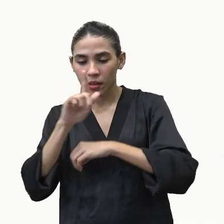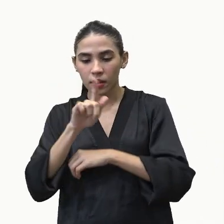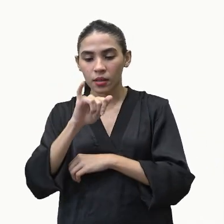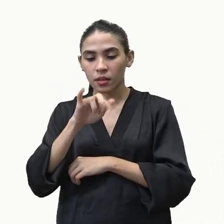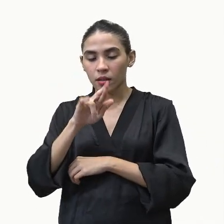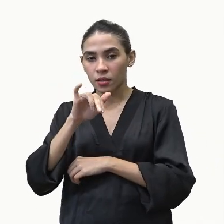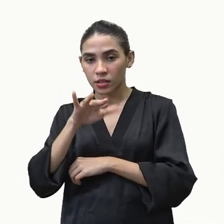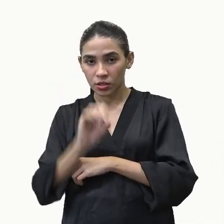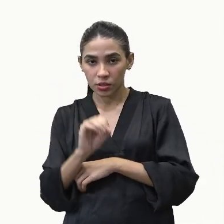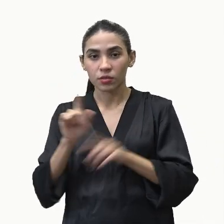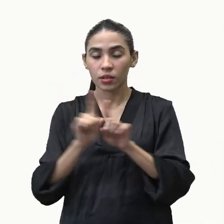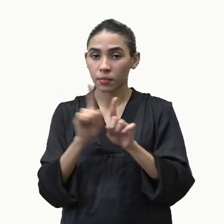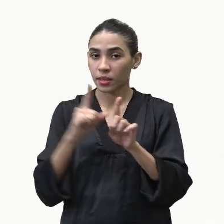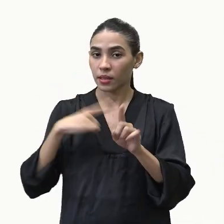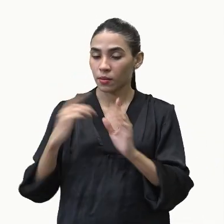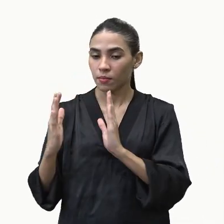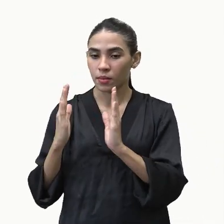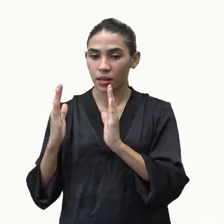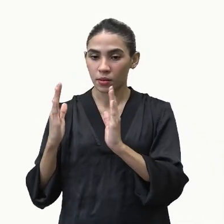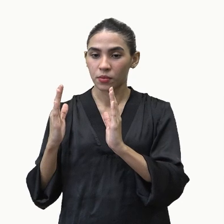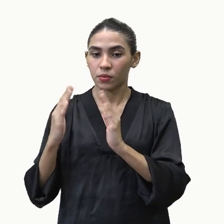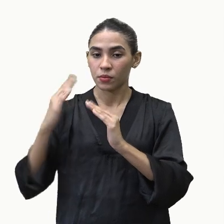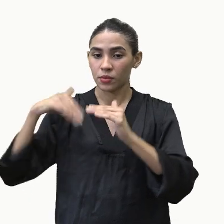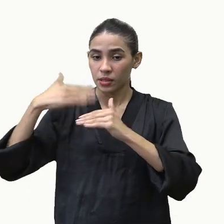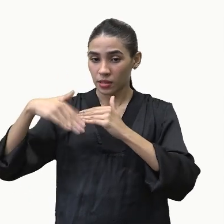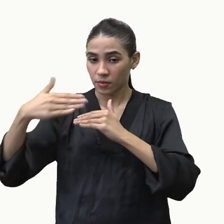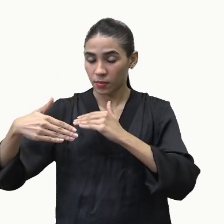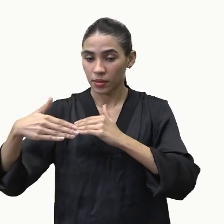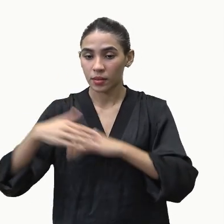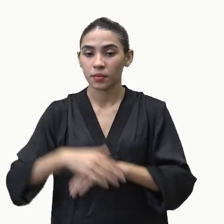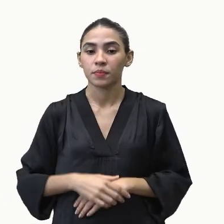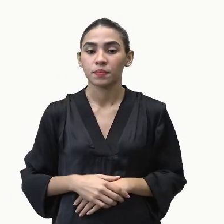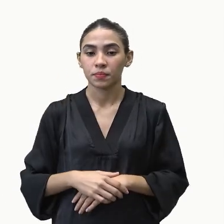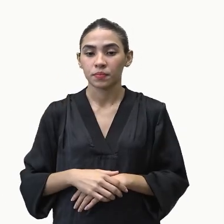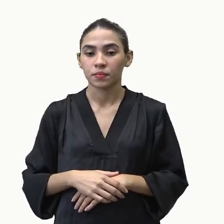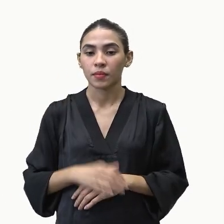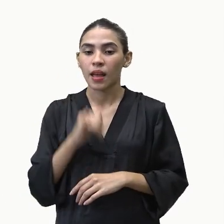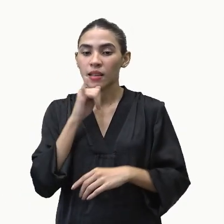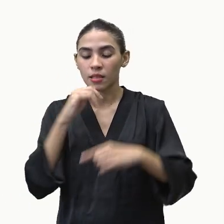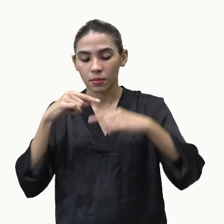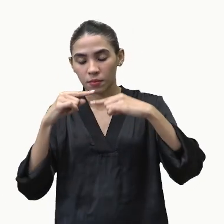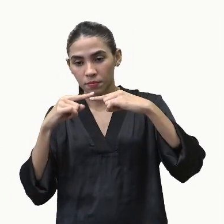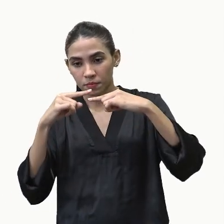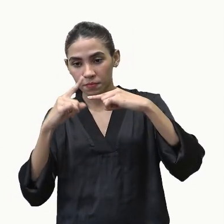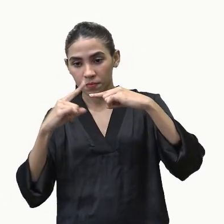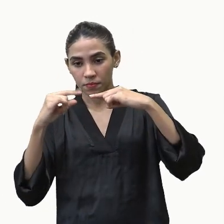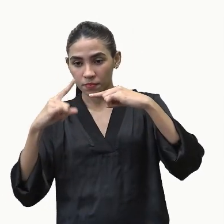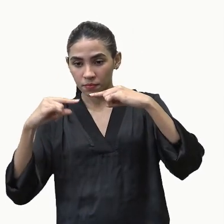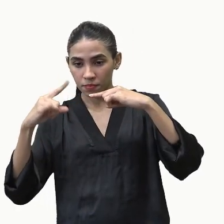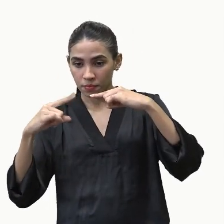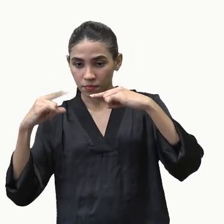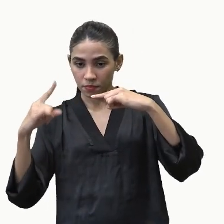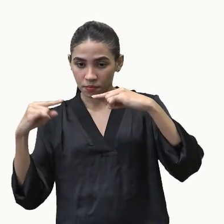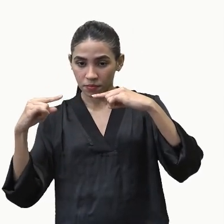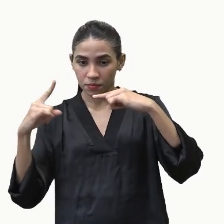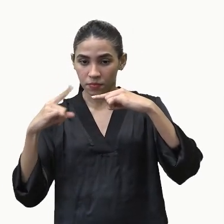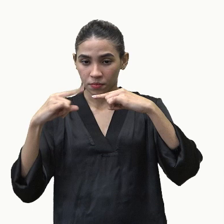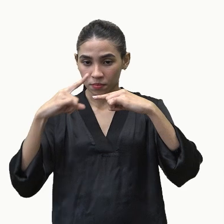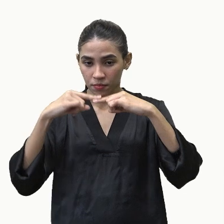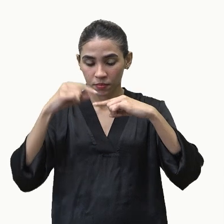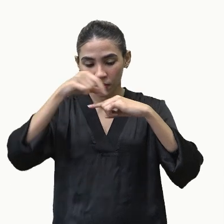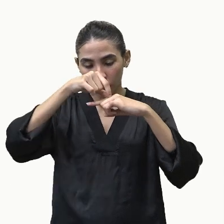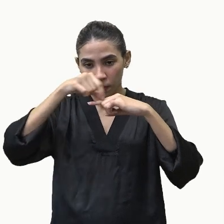ter uma fase de desenvolvimento. Olha, começa com cauda, na parte do dorso todinho, da